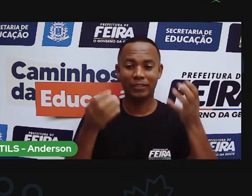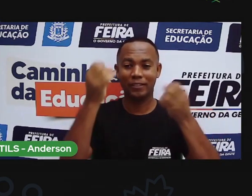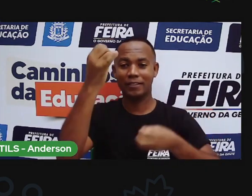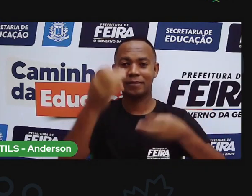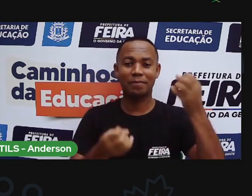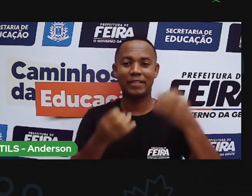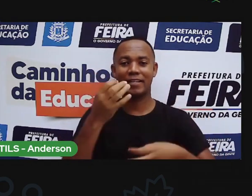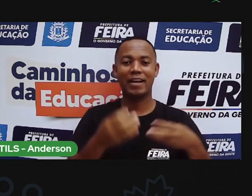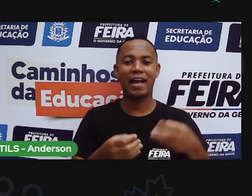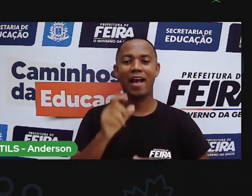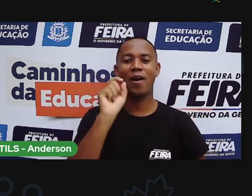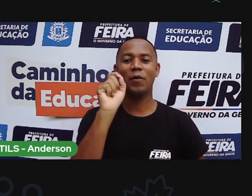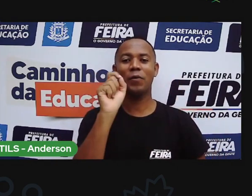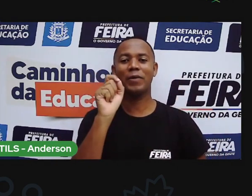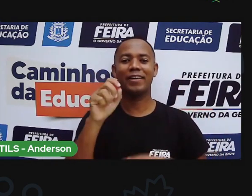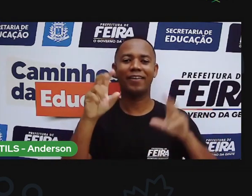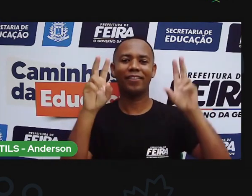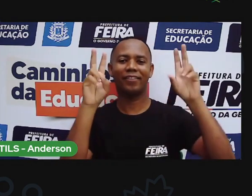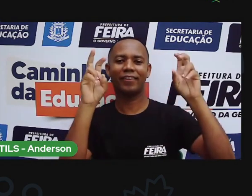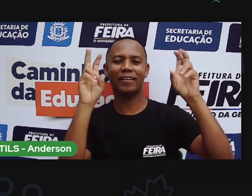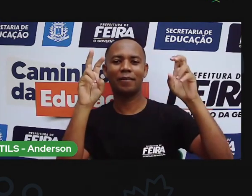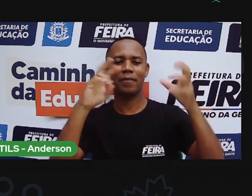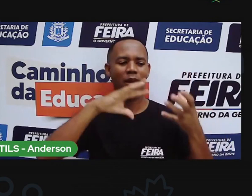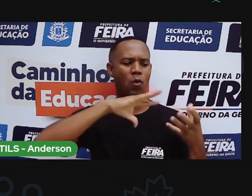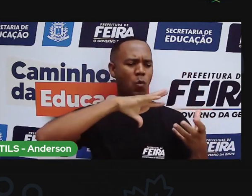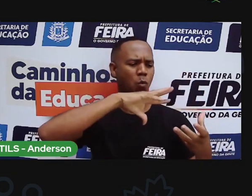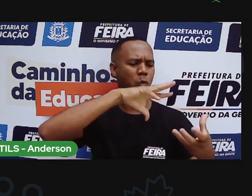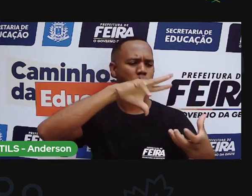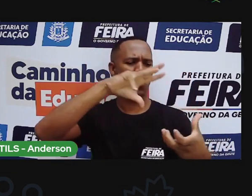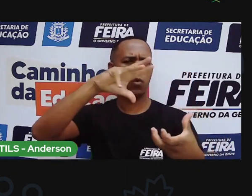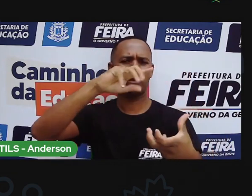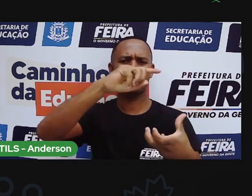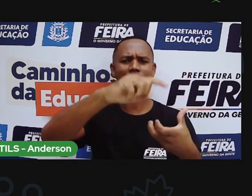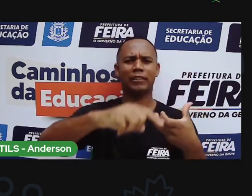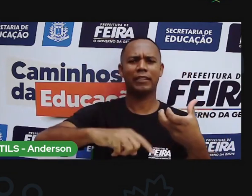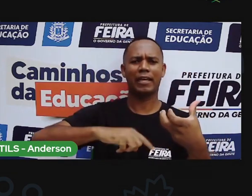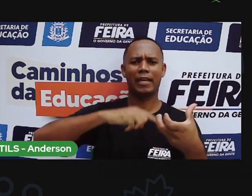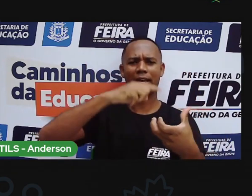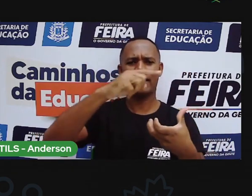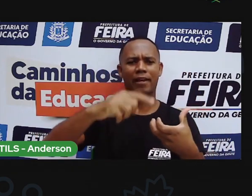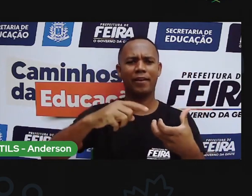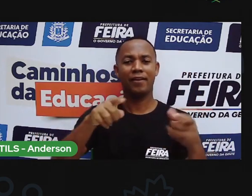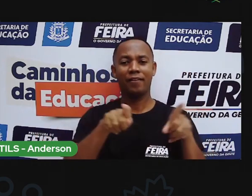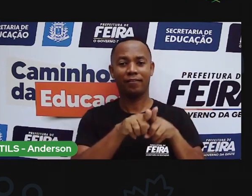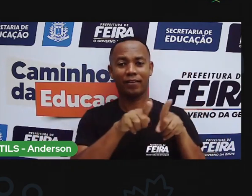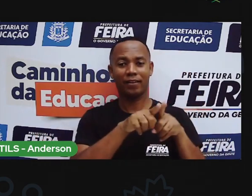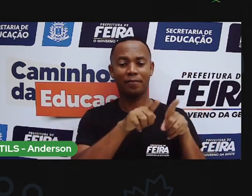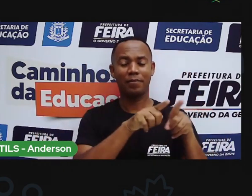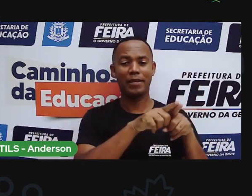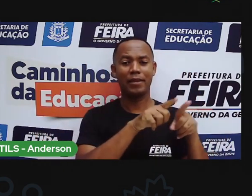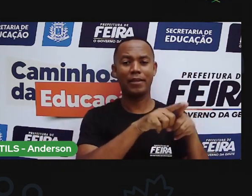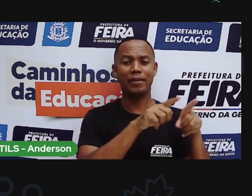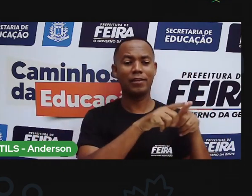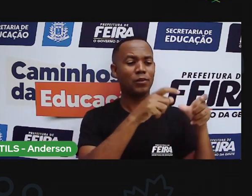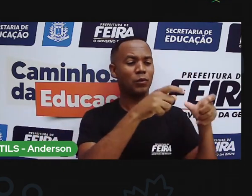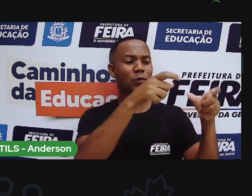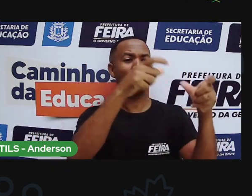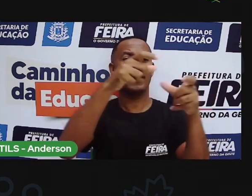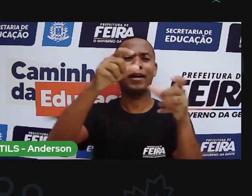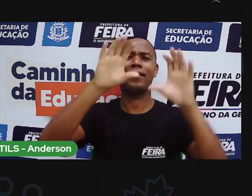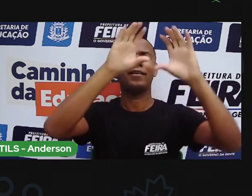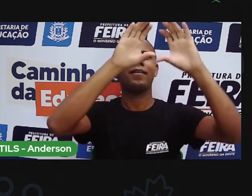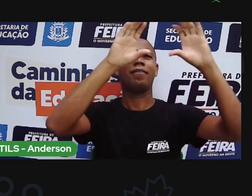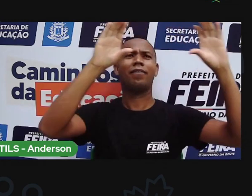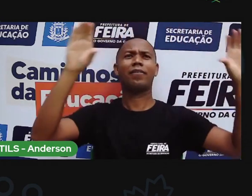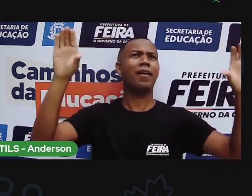o planeta Terra e sobre o nosso sistema solar. E o que será